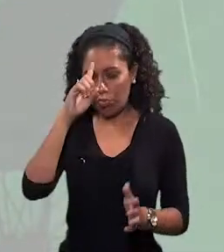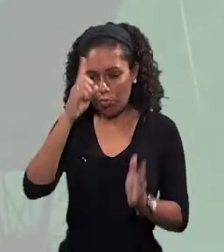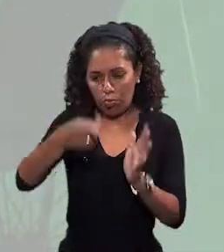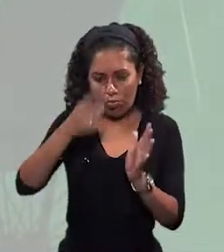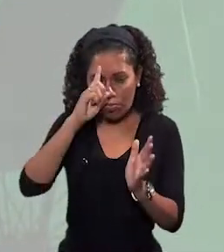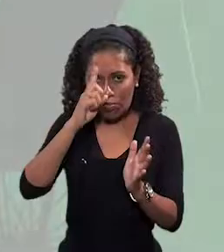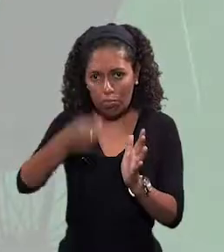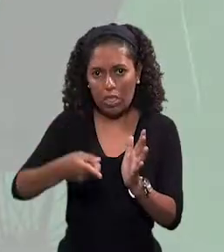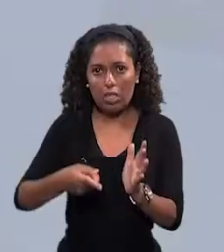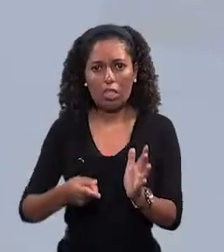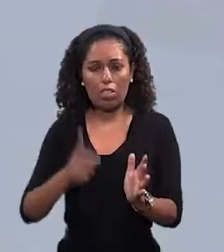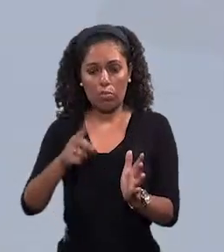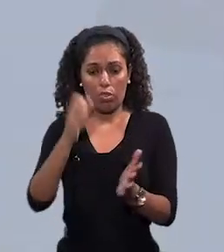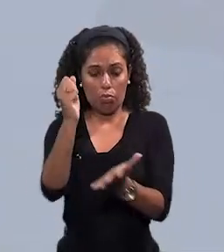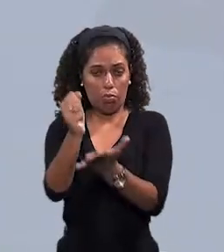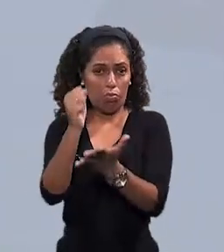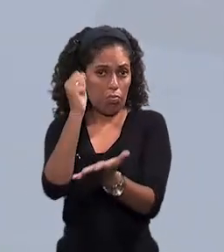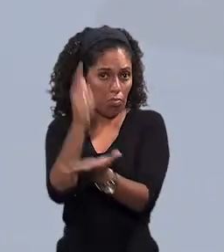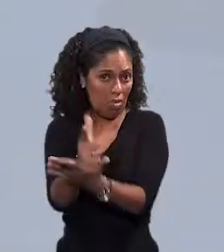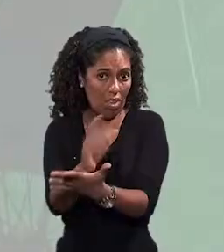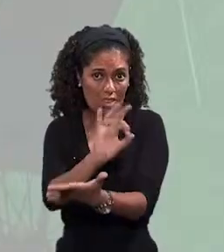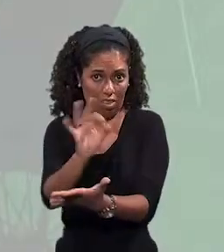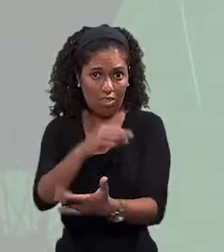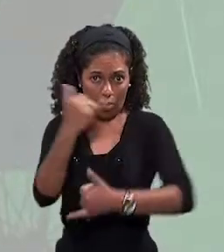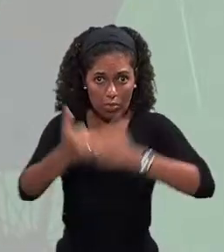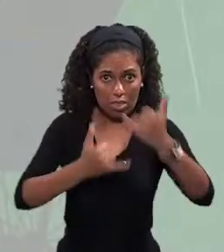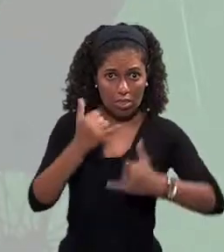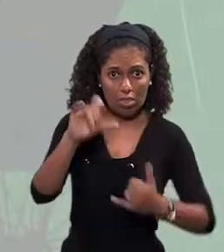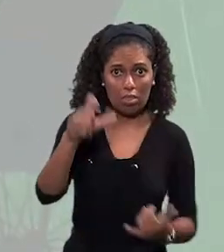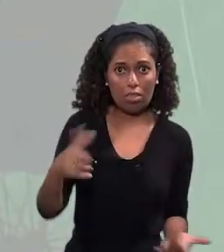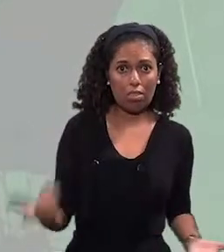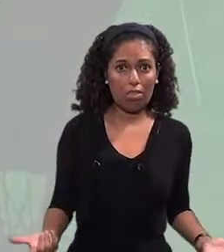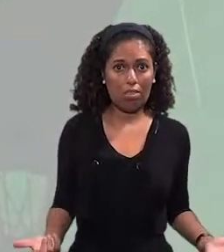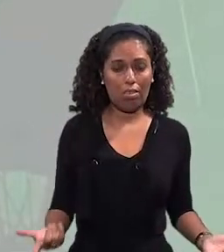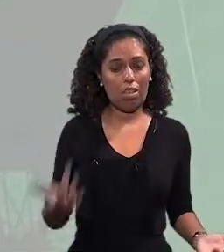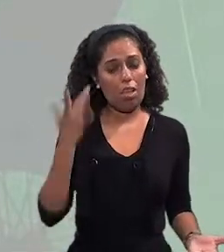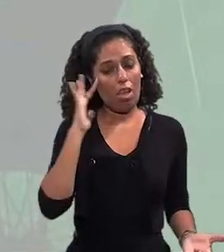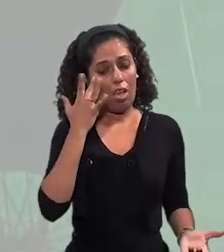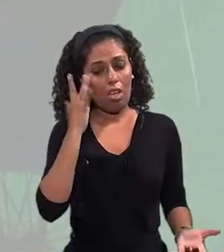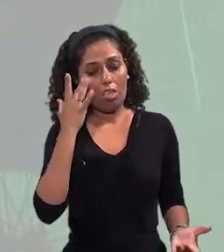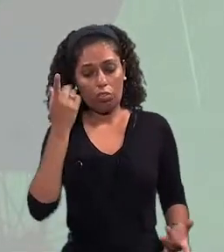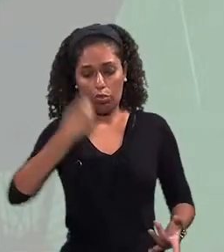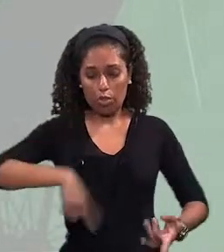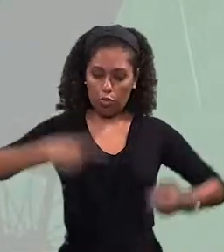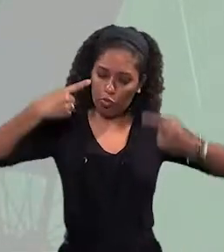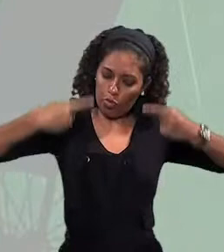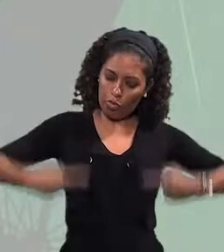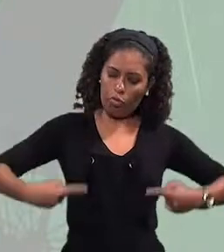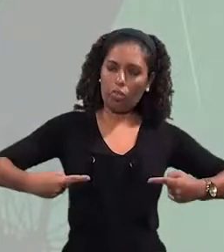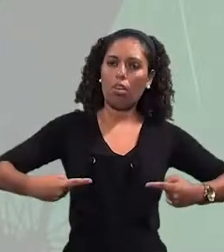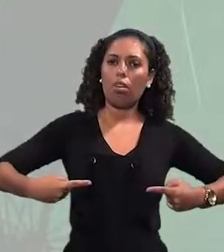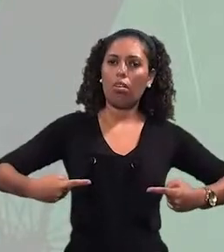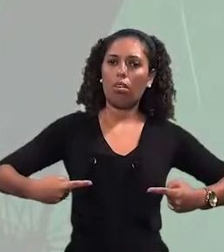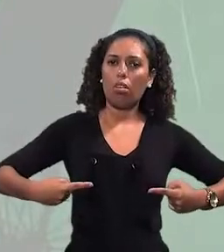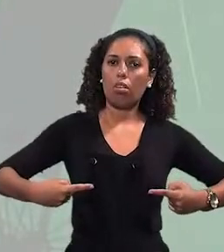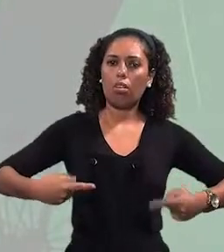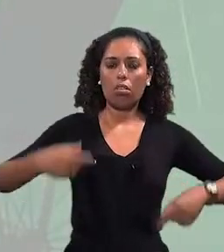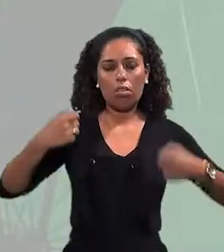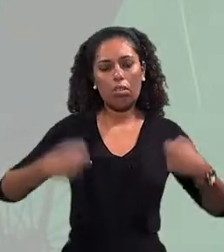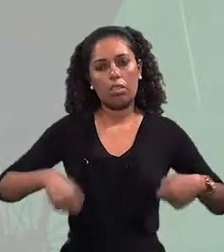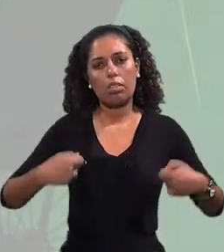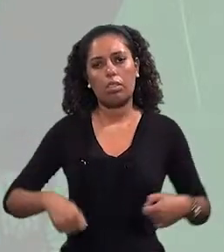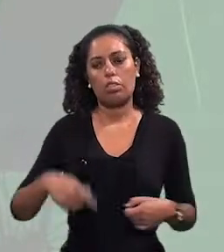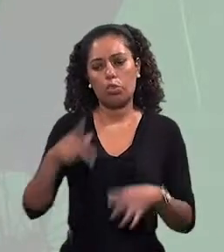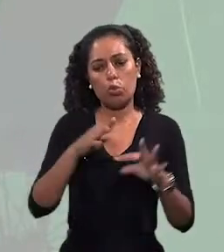multa? E não paga? Só pagou 9? Então não dá, né? Eu acho que o foco da discussão é punibilidade.